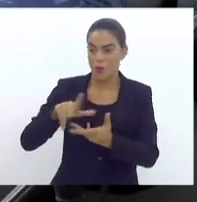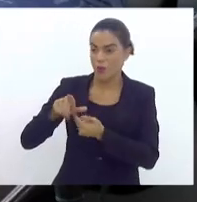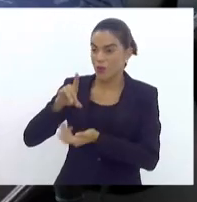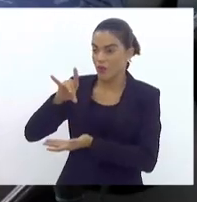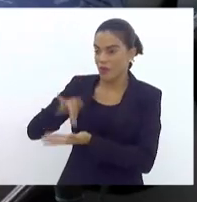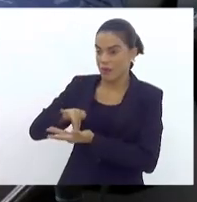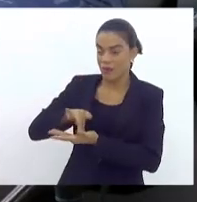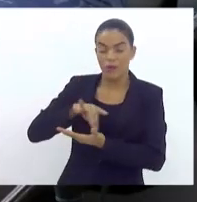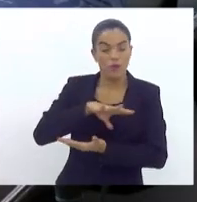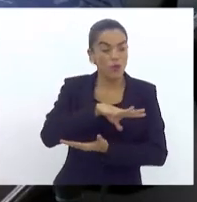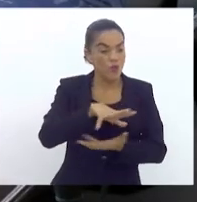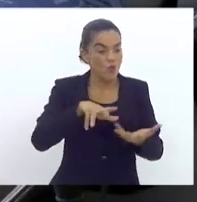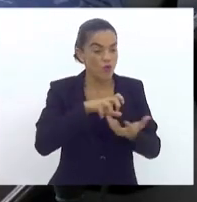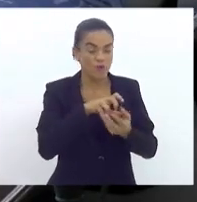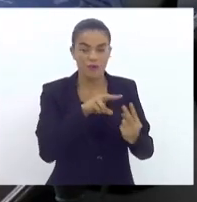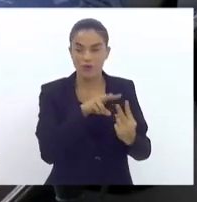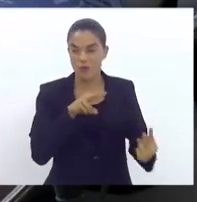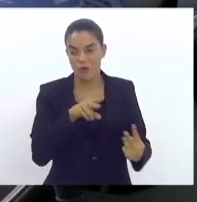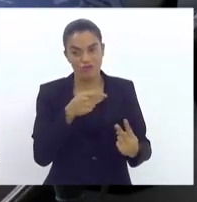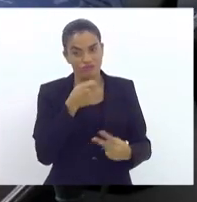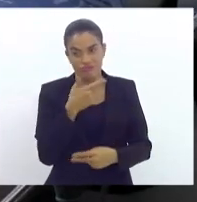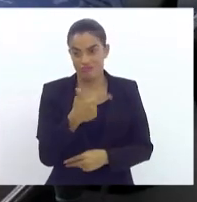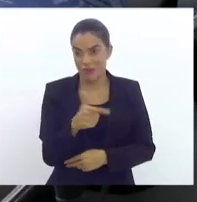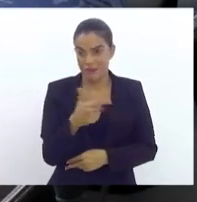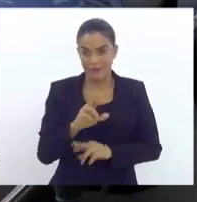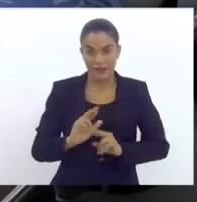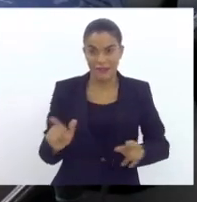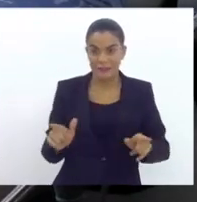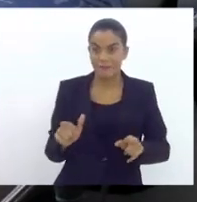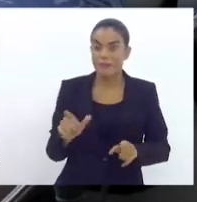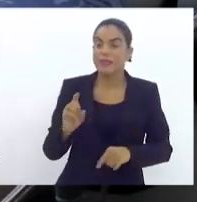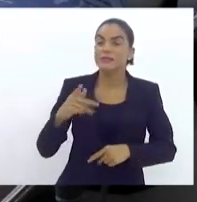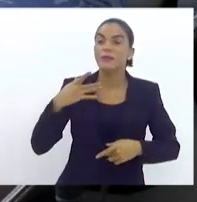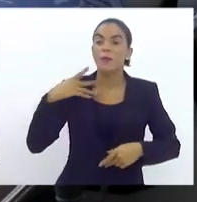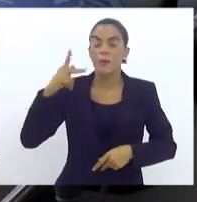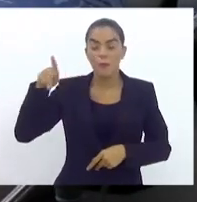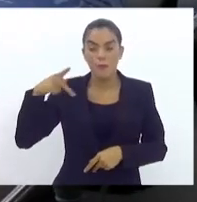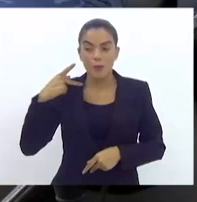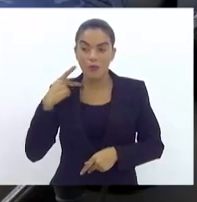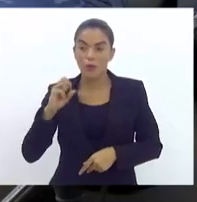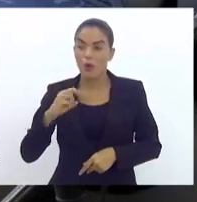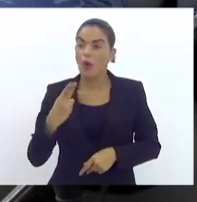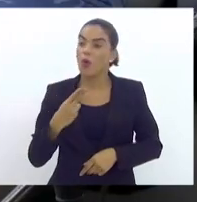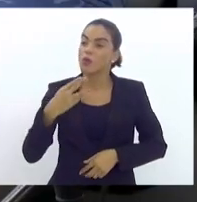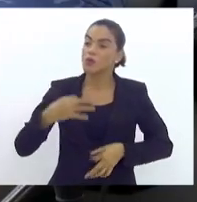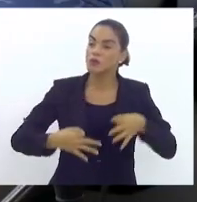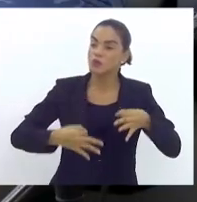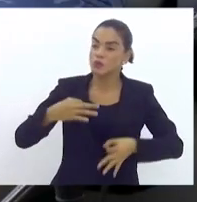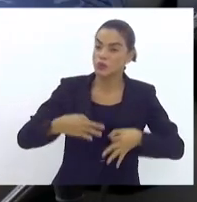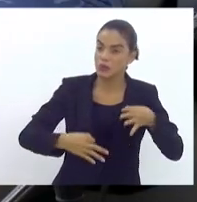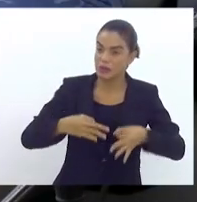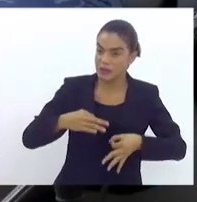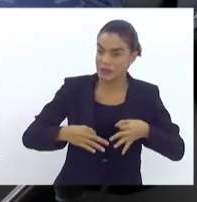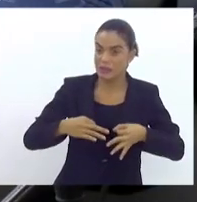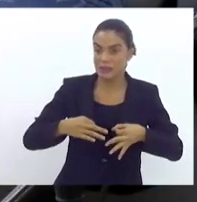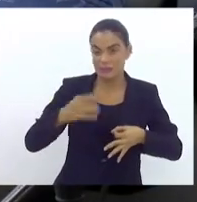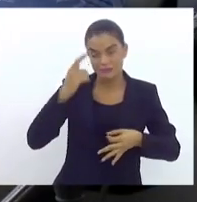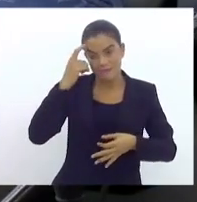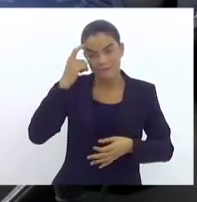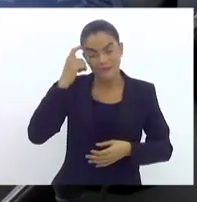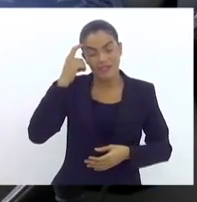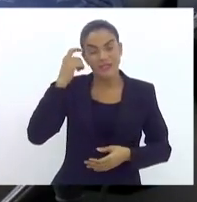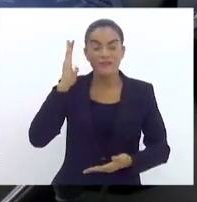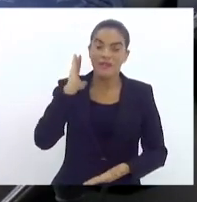real se esse policial promotor juiz tivesse interrompido esse primeiro ato virtual